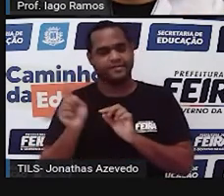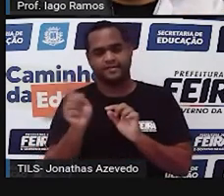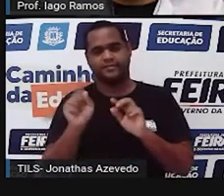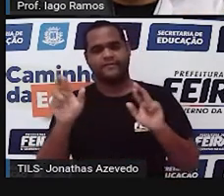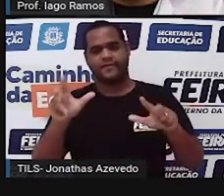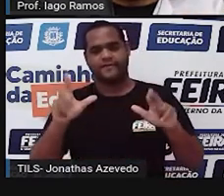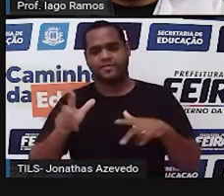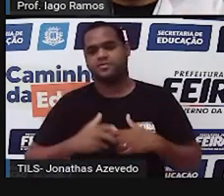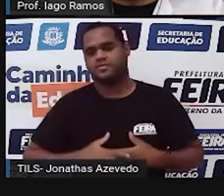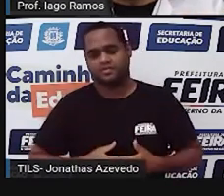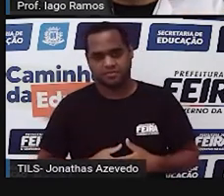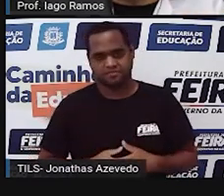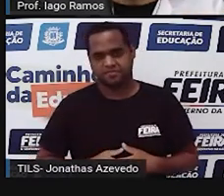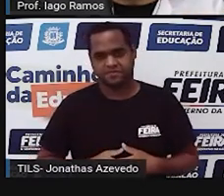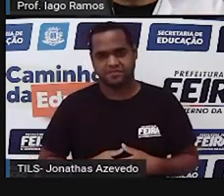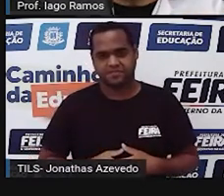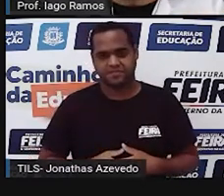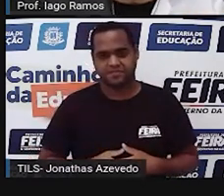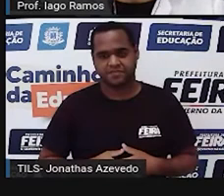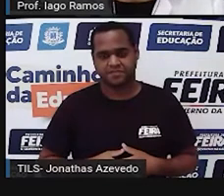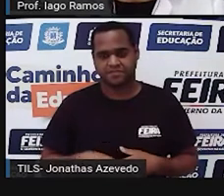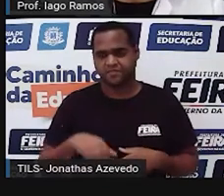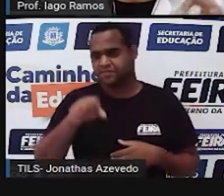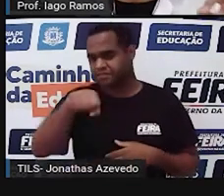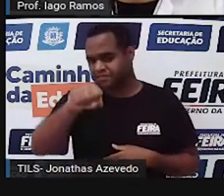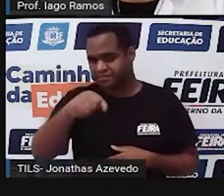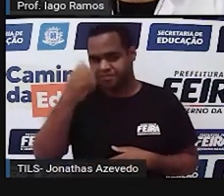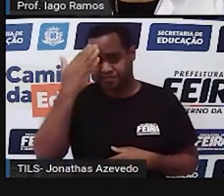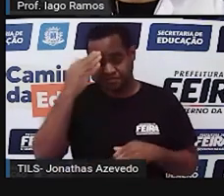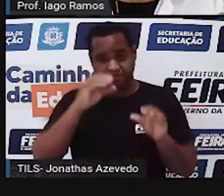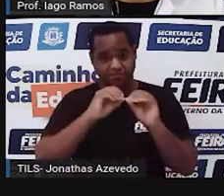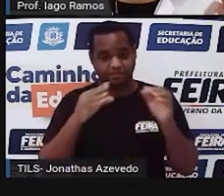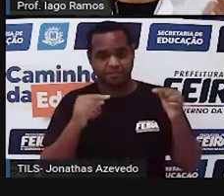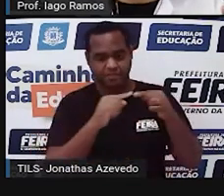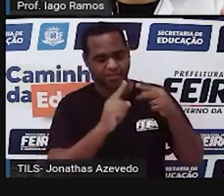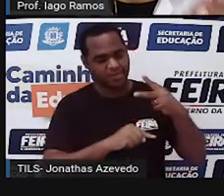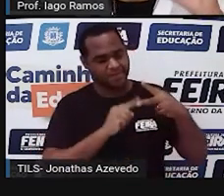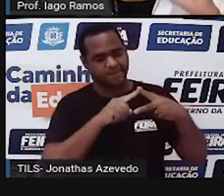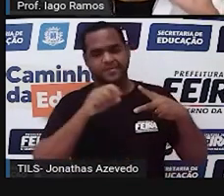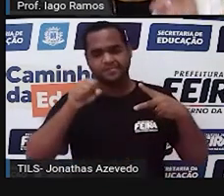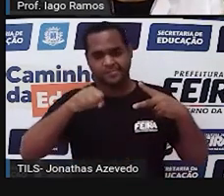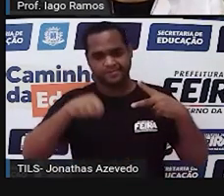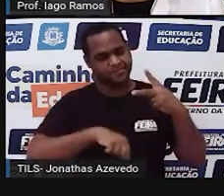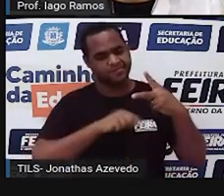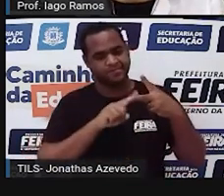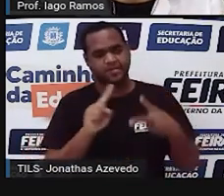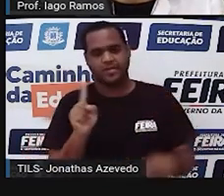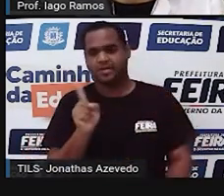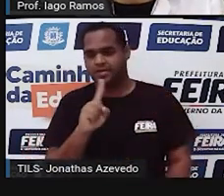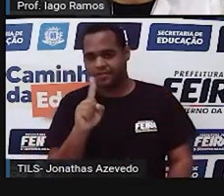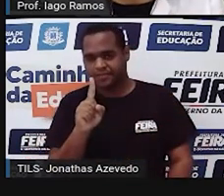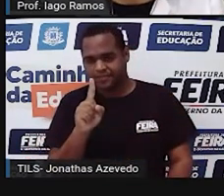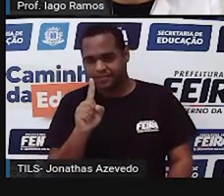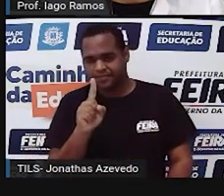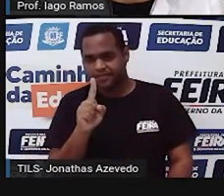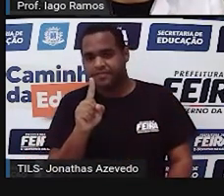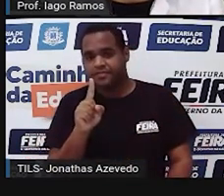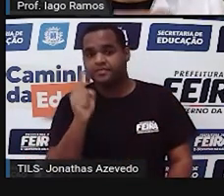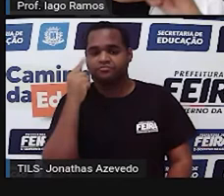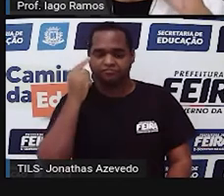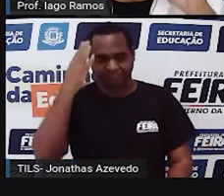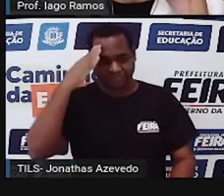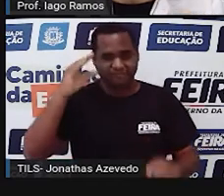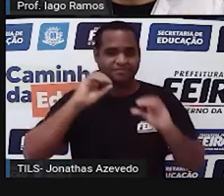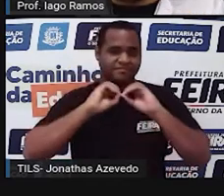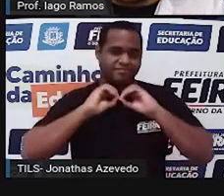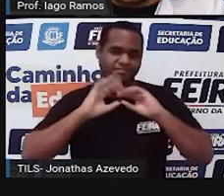plana Pois é né então entre a opção sim e a opção não né É